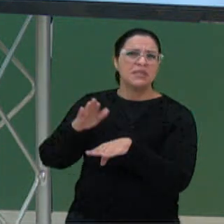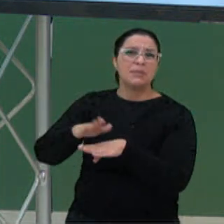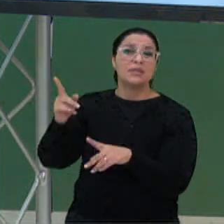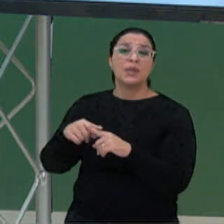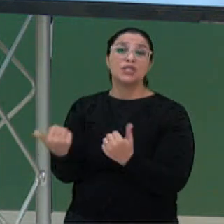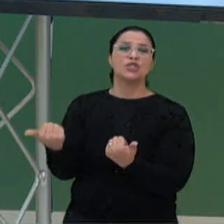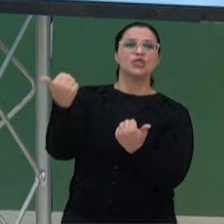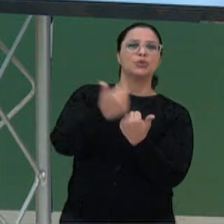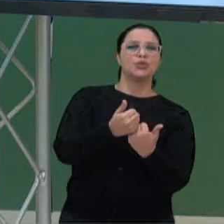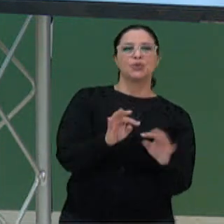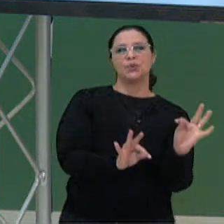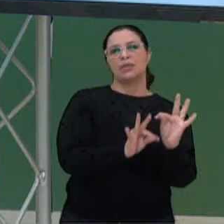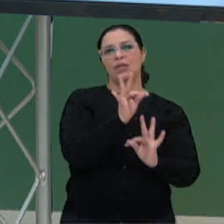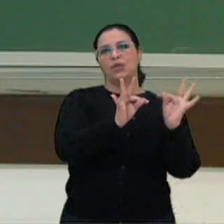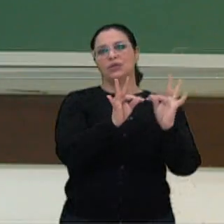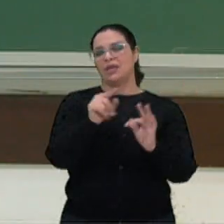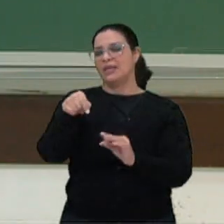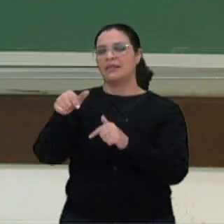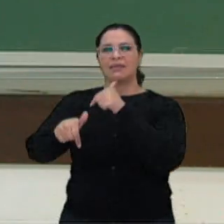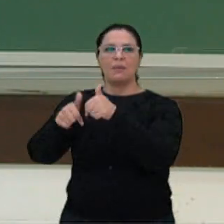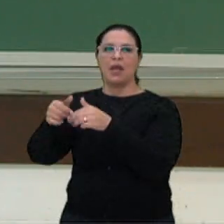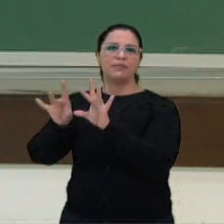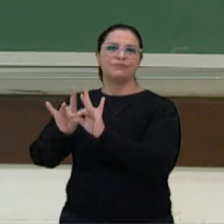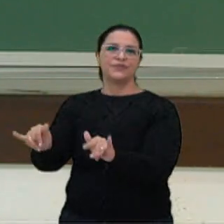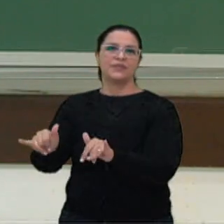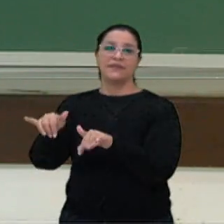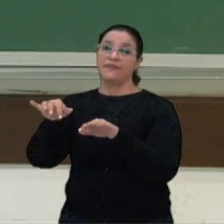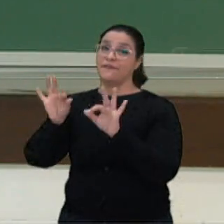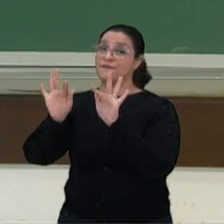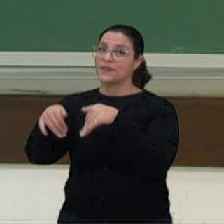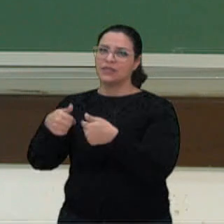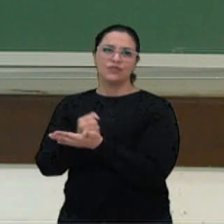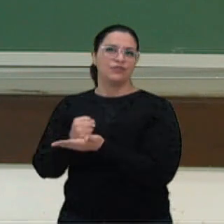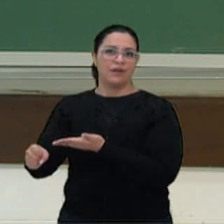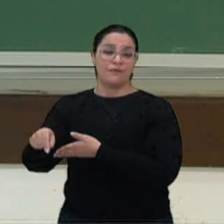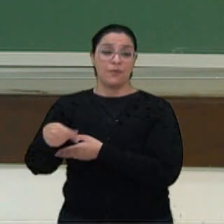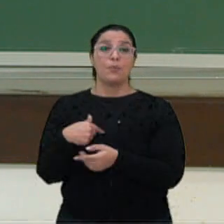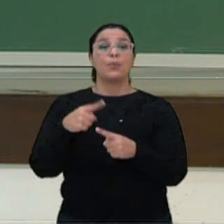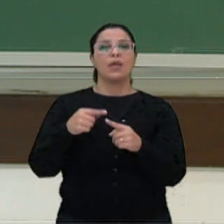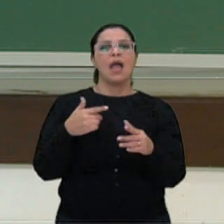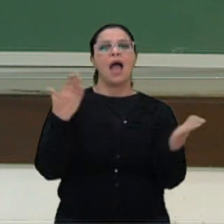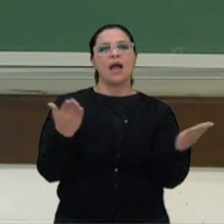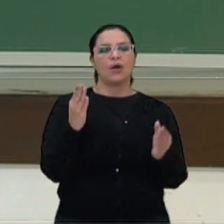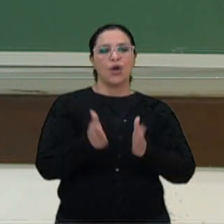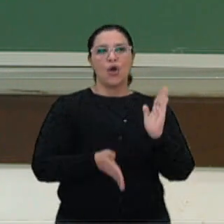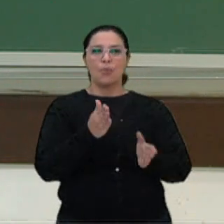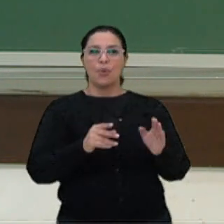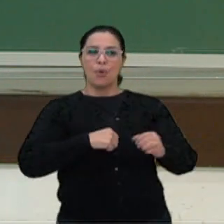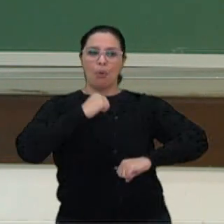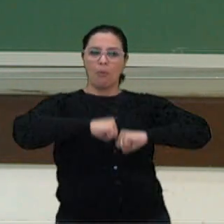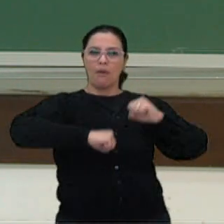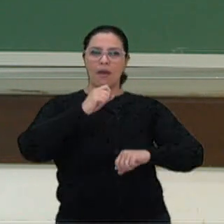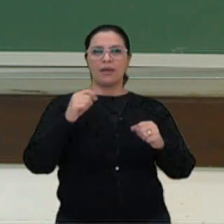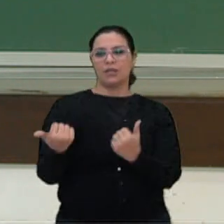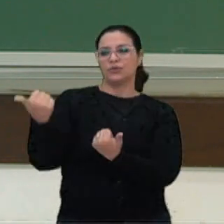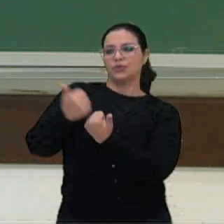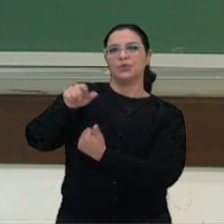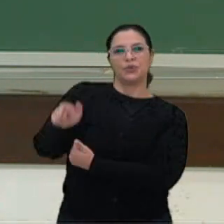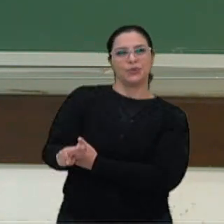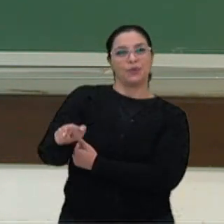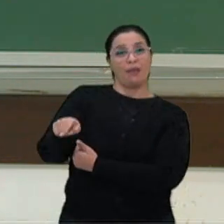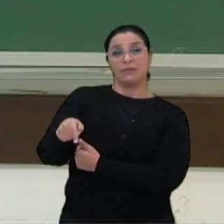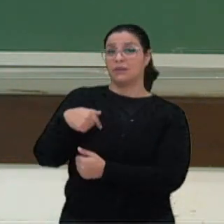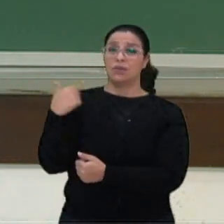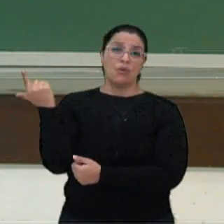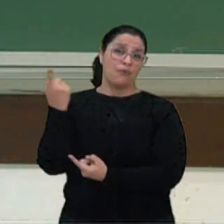substituído pela tecnologia, por um robô ou por uma máquina que vai fazer aquela função. E aí aquela pessoa não vai mais se colocar